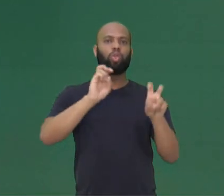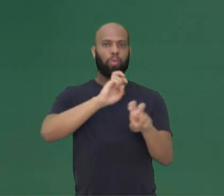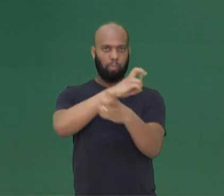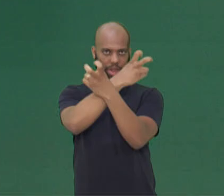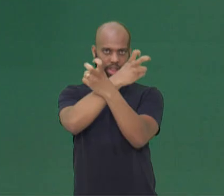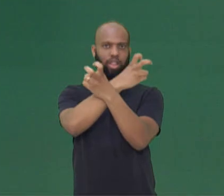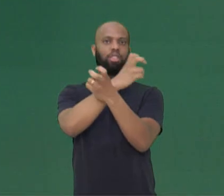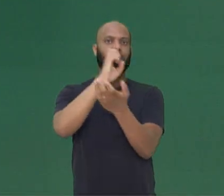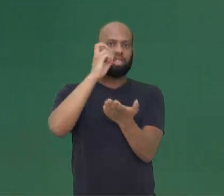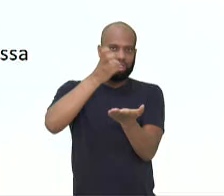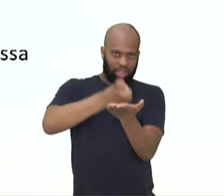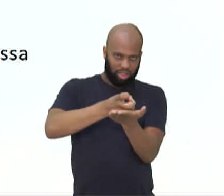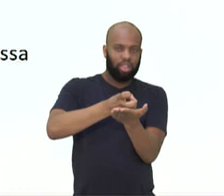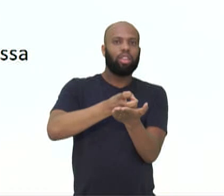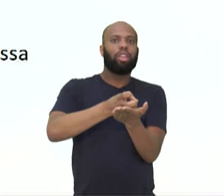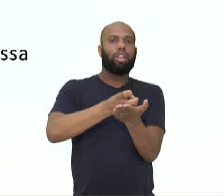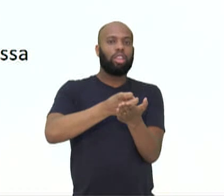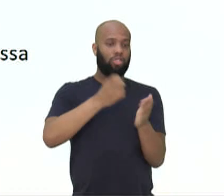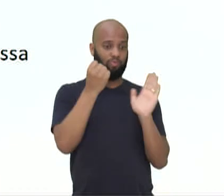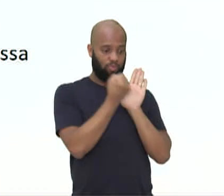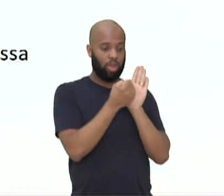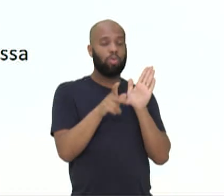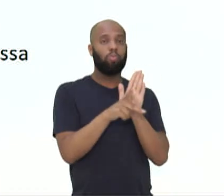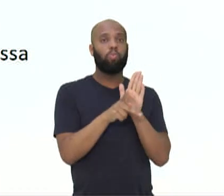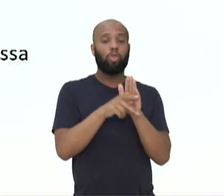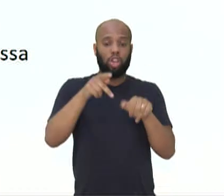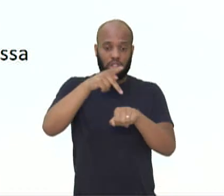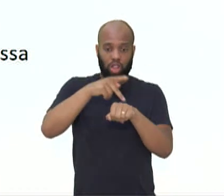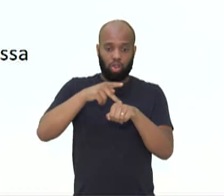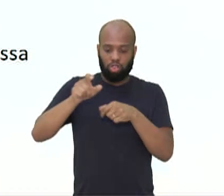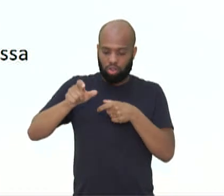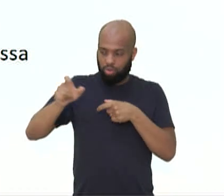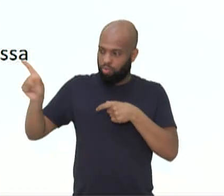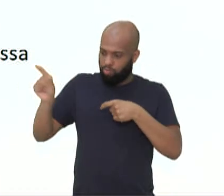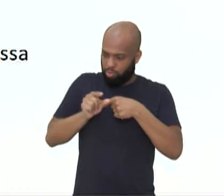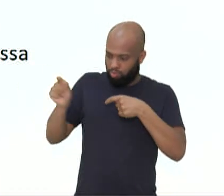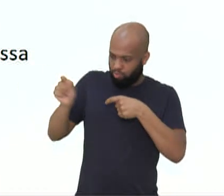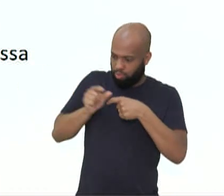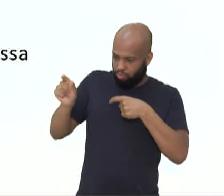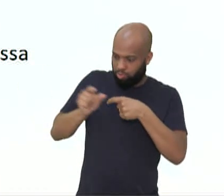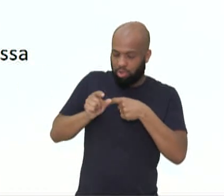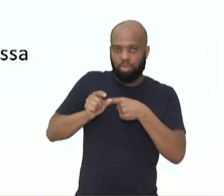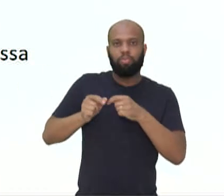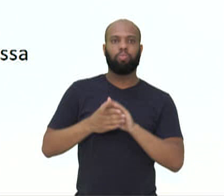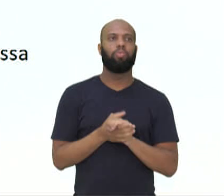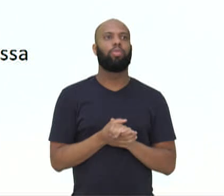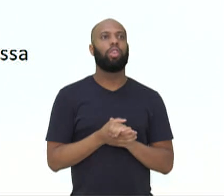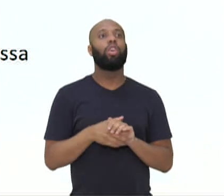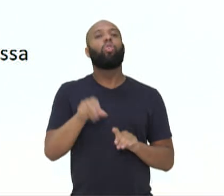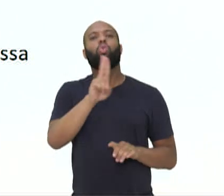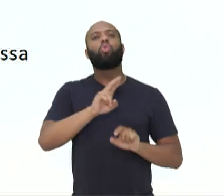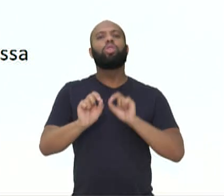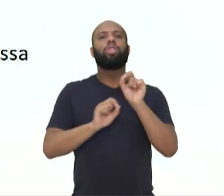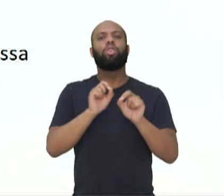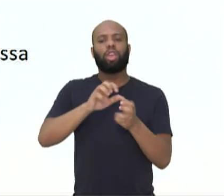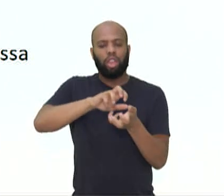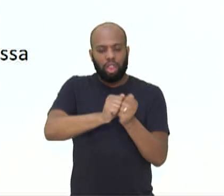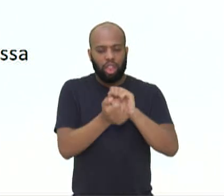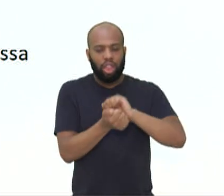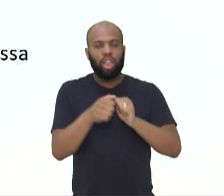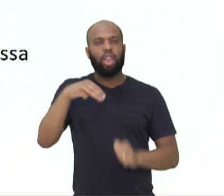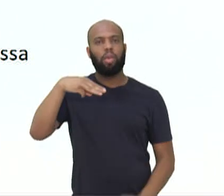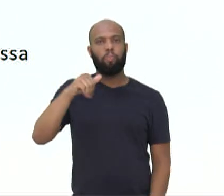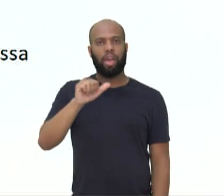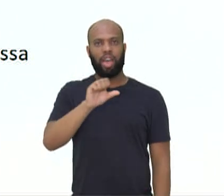rochas sedimentares. Para isso, nós vamos utilizar massa de modelar, massinha, mas se você não tiver massinha, não